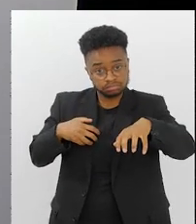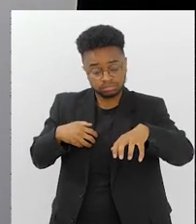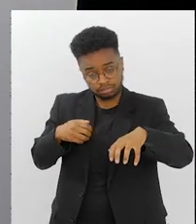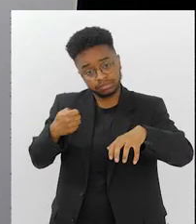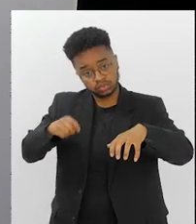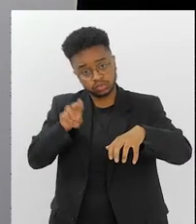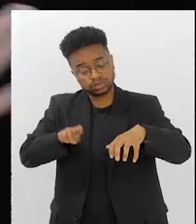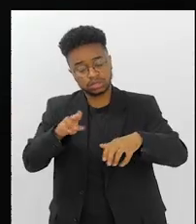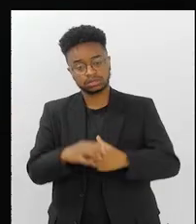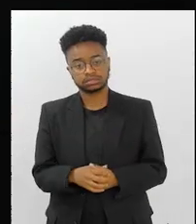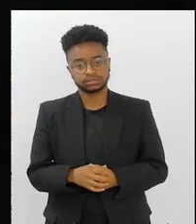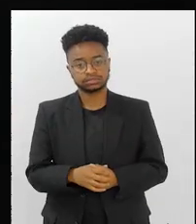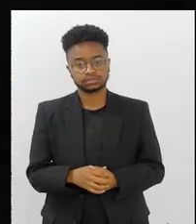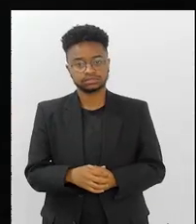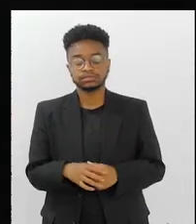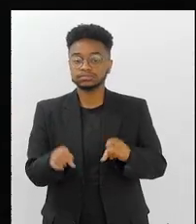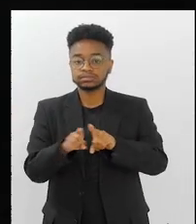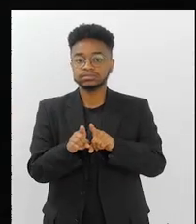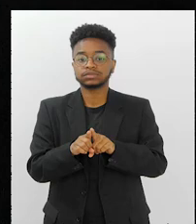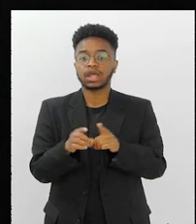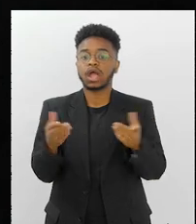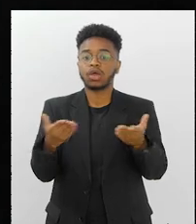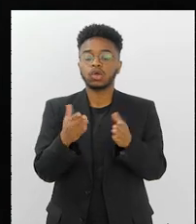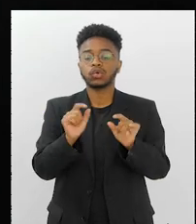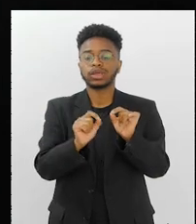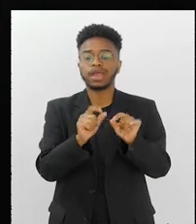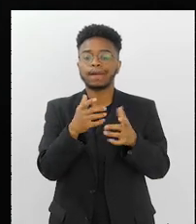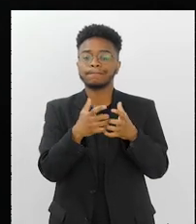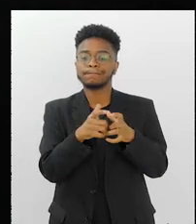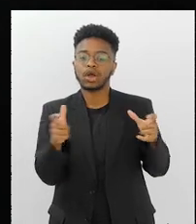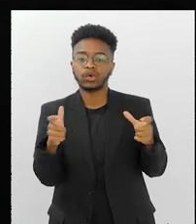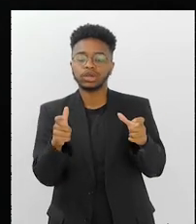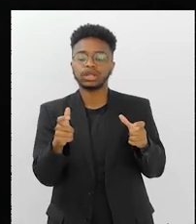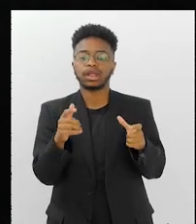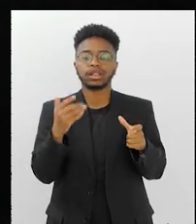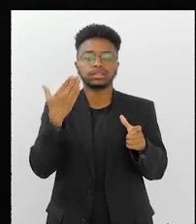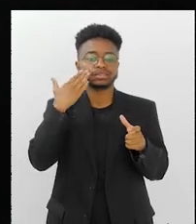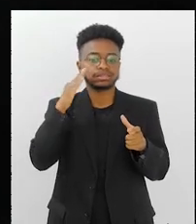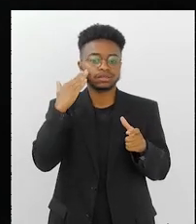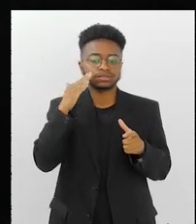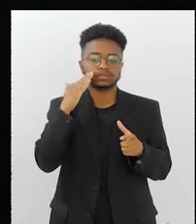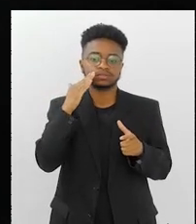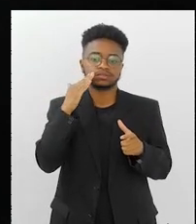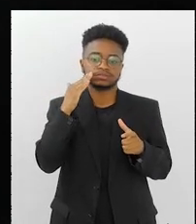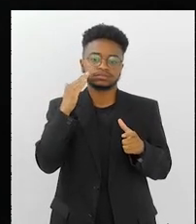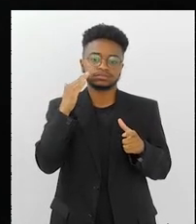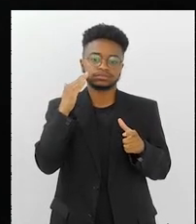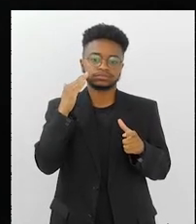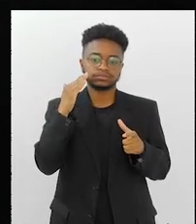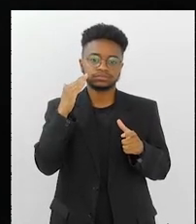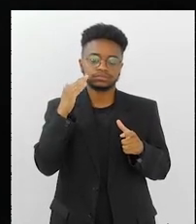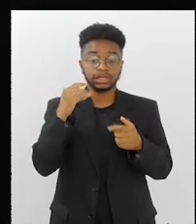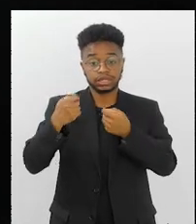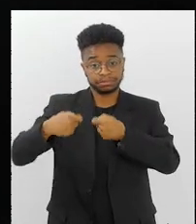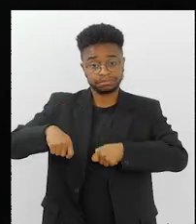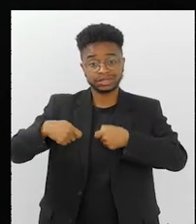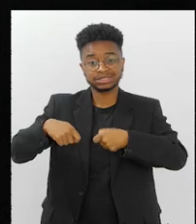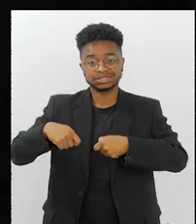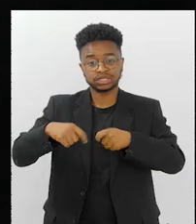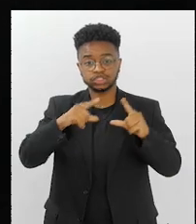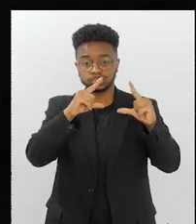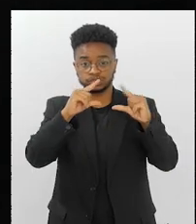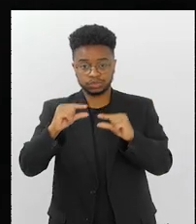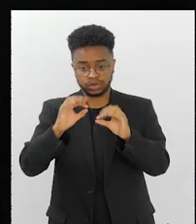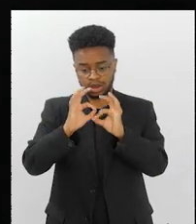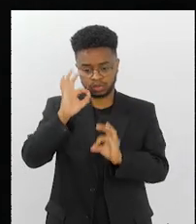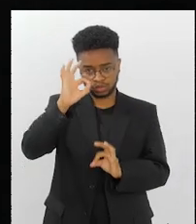acho que a tendência nos últimos anos a maioria dos coreógrafos entenderam a a necessidade de